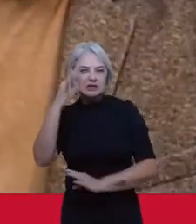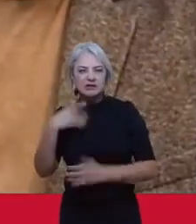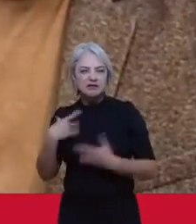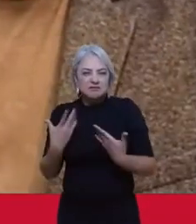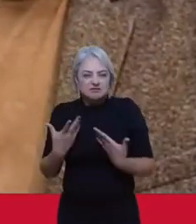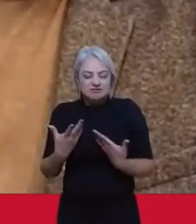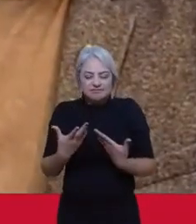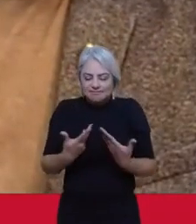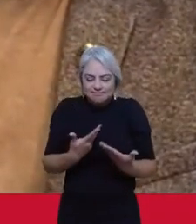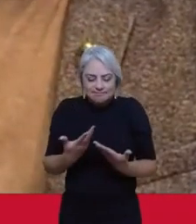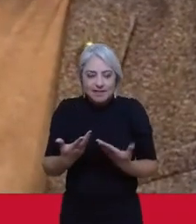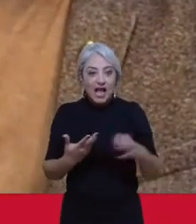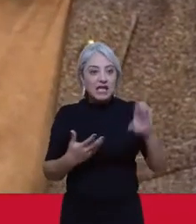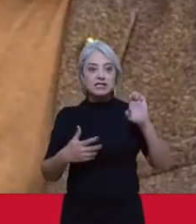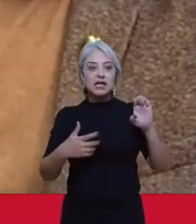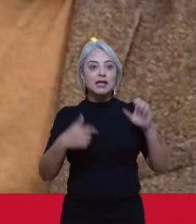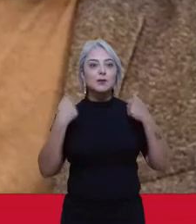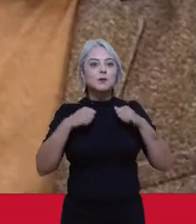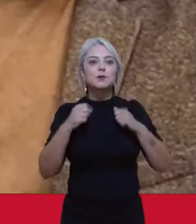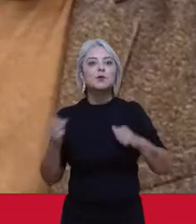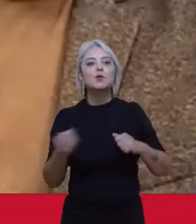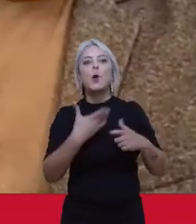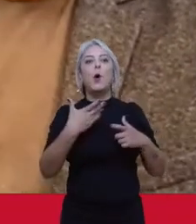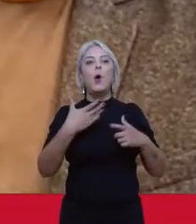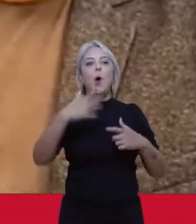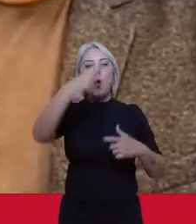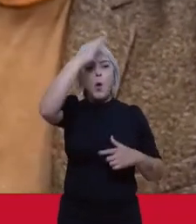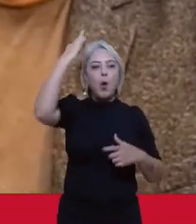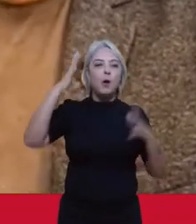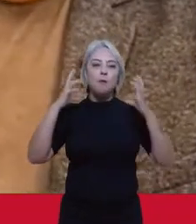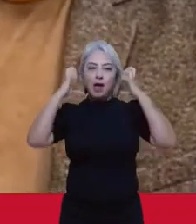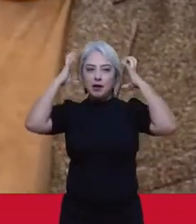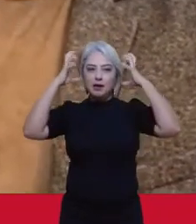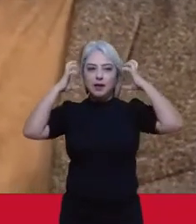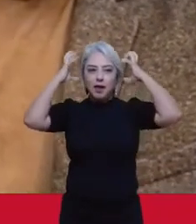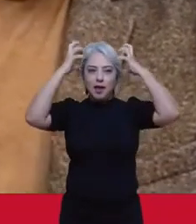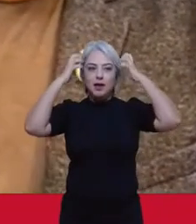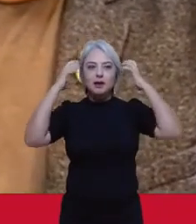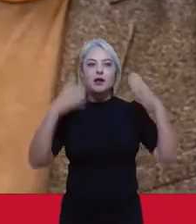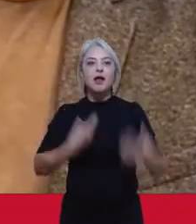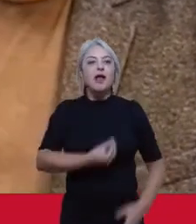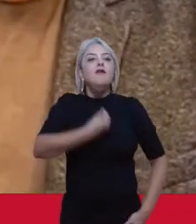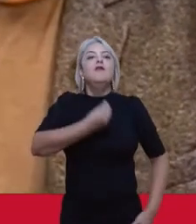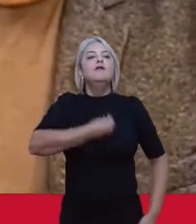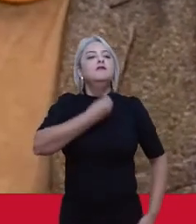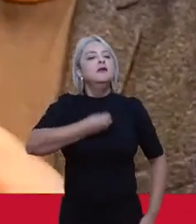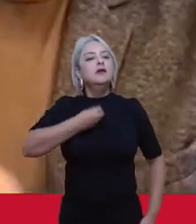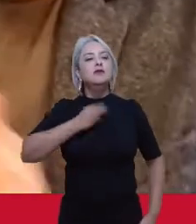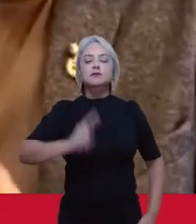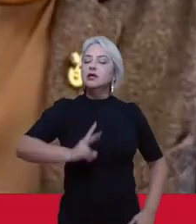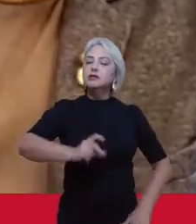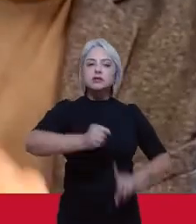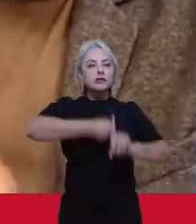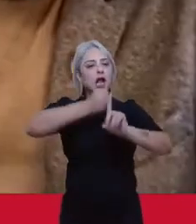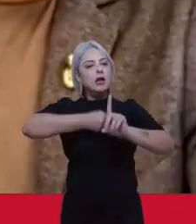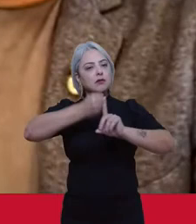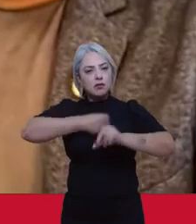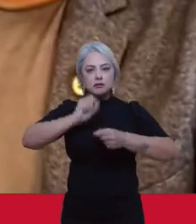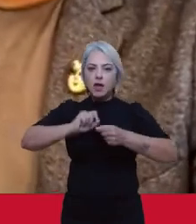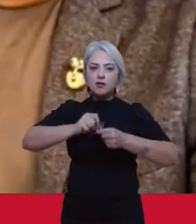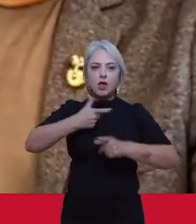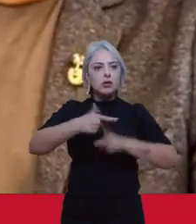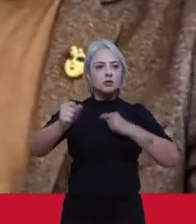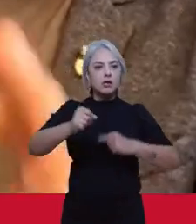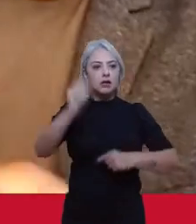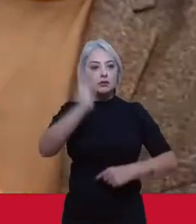queria... A esquerda não precisava de um novo mártir, como Marielle Franco. Eu queria estar vivo para seguir lutando como exatamente eu fiz depois que eu